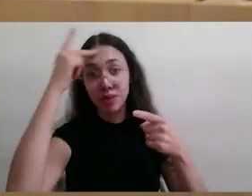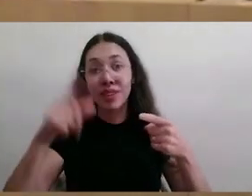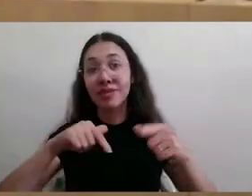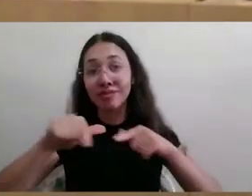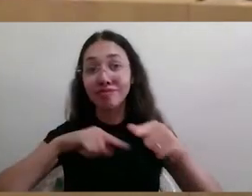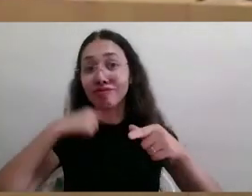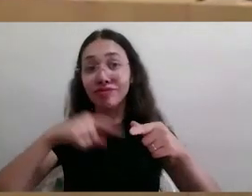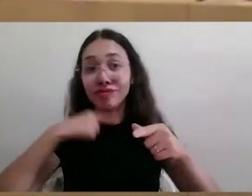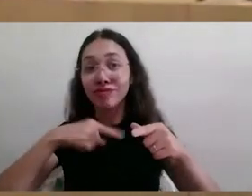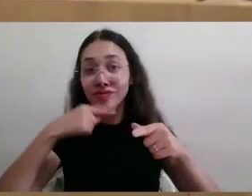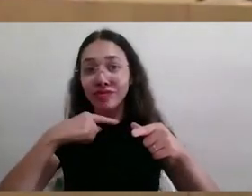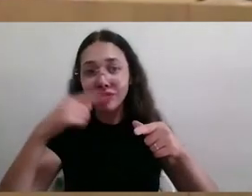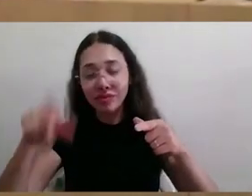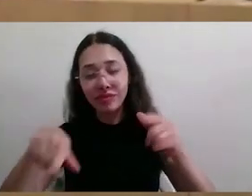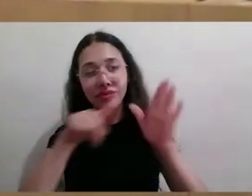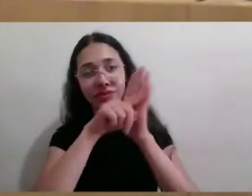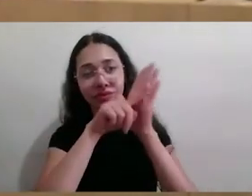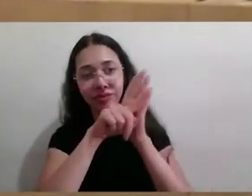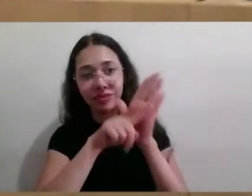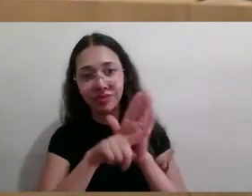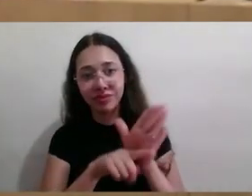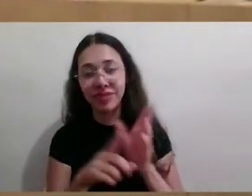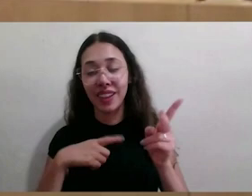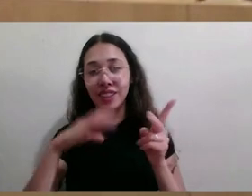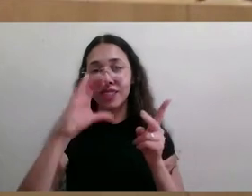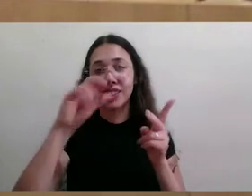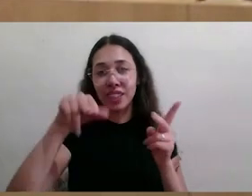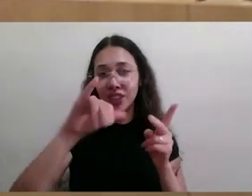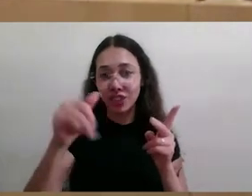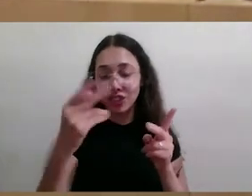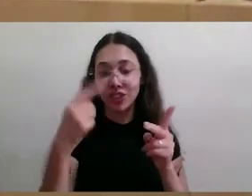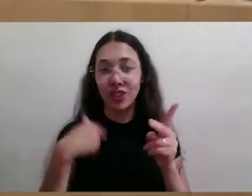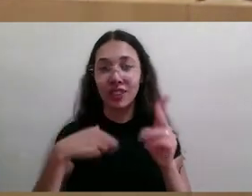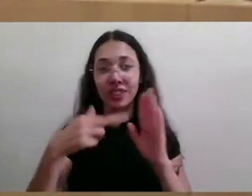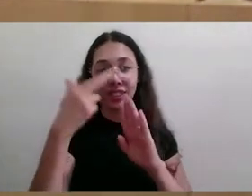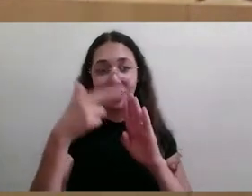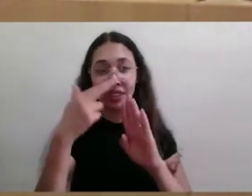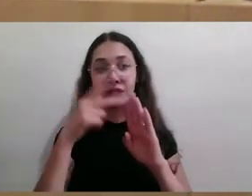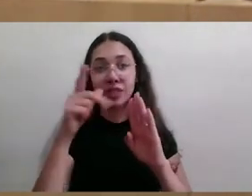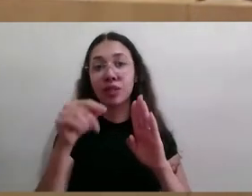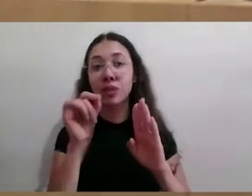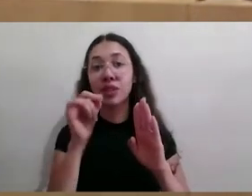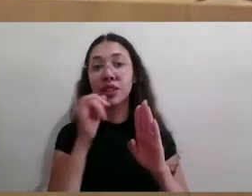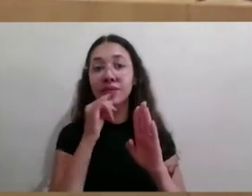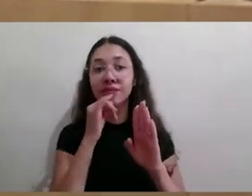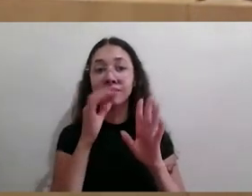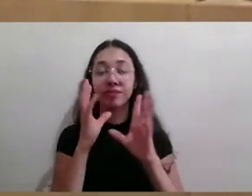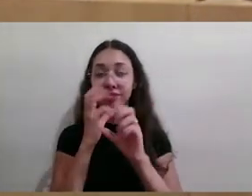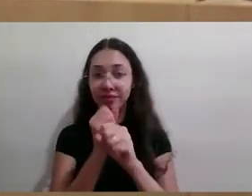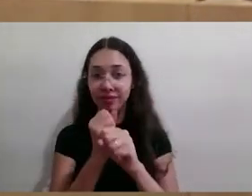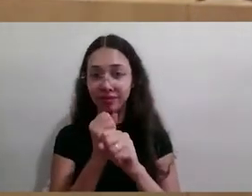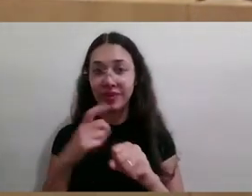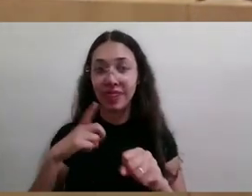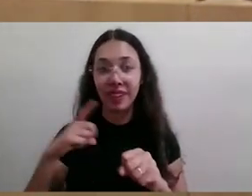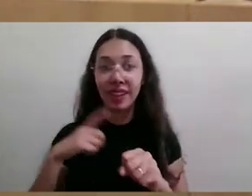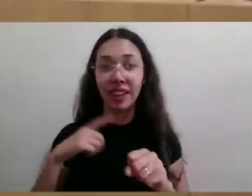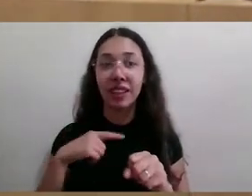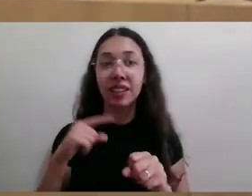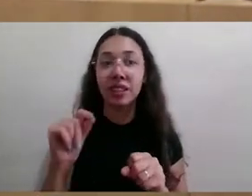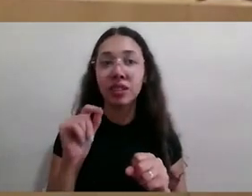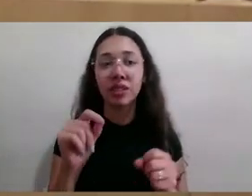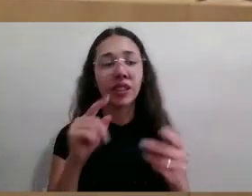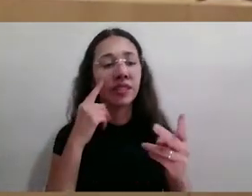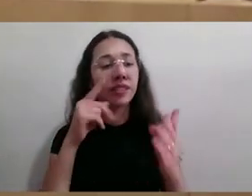previsto pelo CNJ na resolução é a conclusão a mais tempo para a sentença. Você vai olhar as unidades que estão com